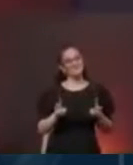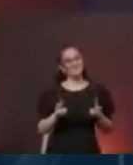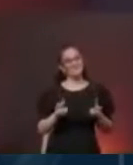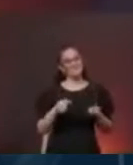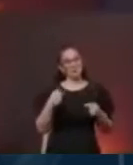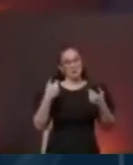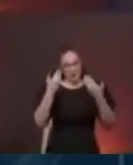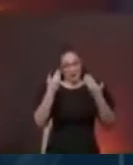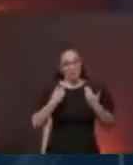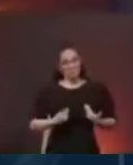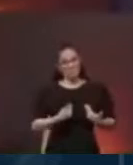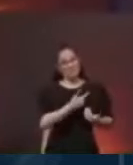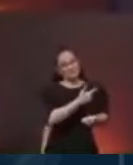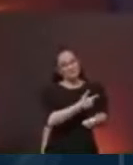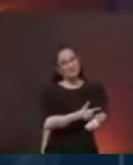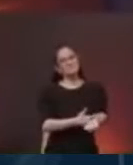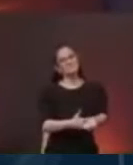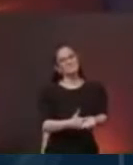tornamos.